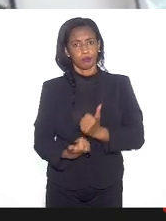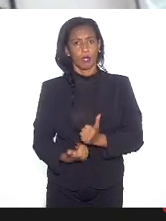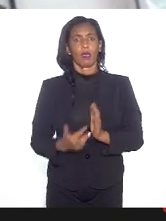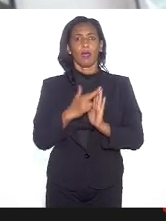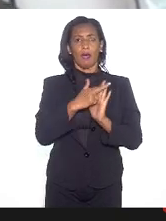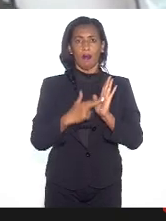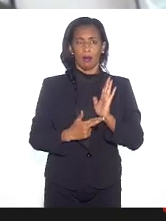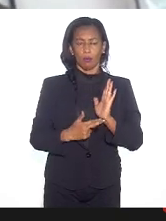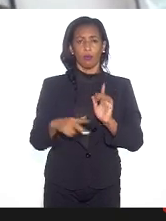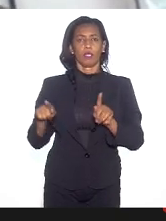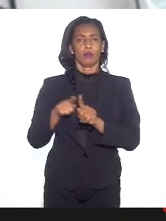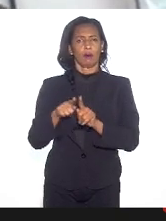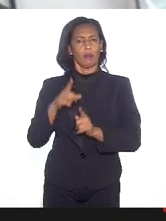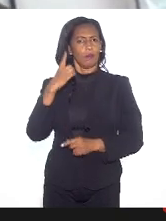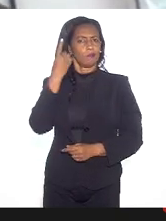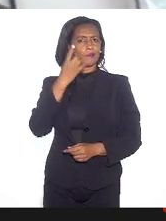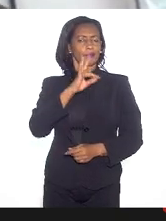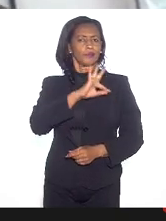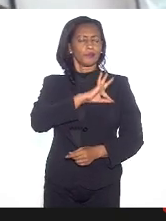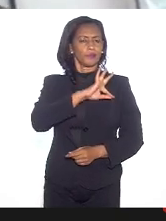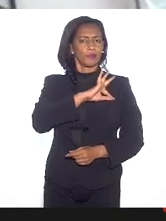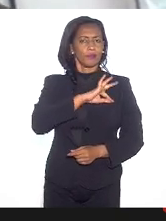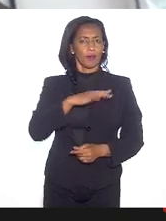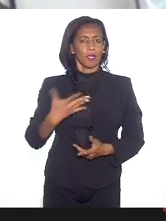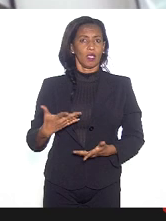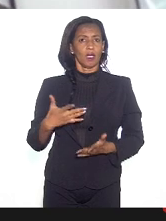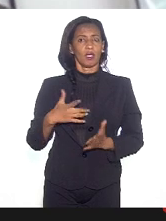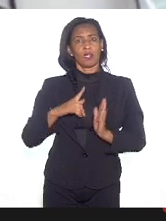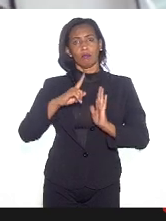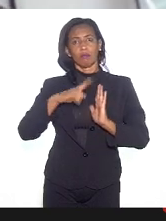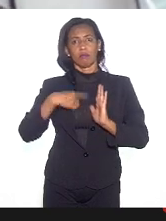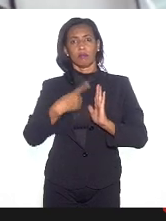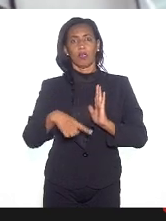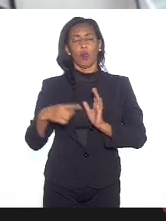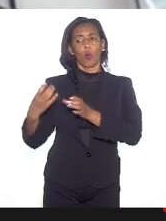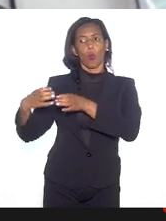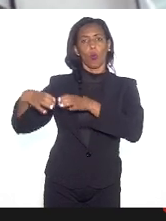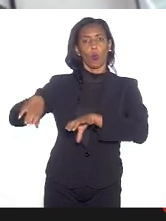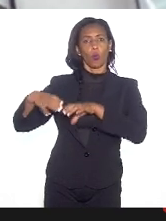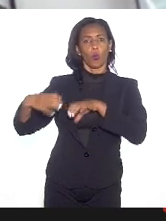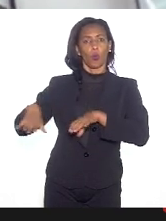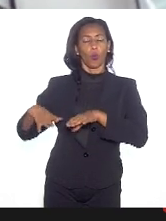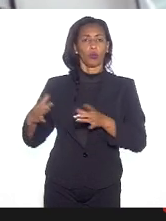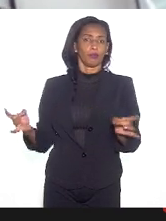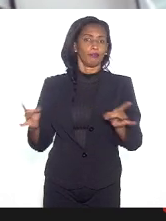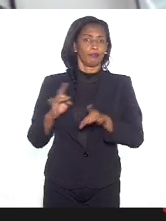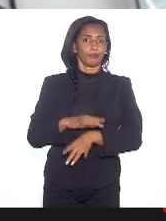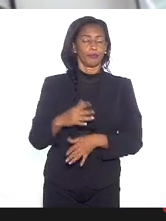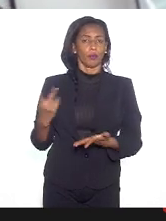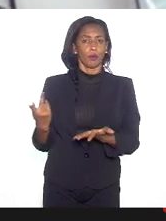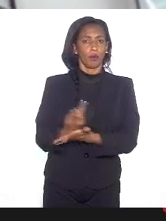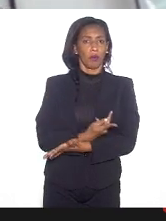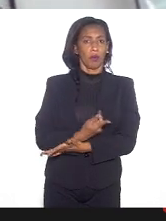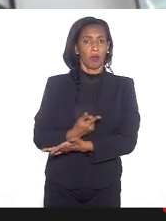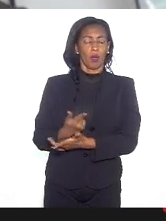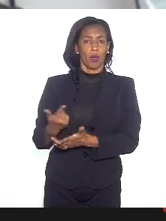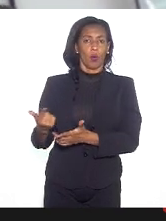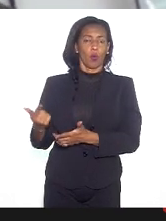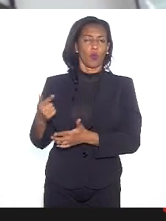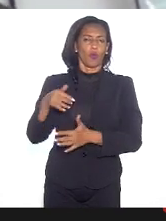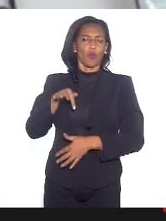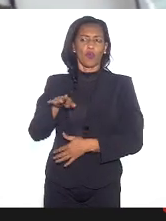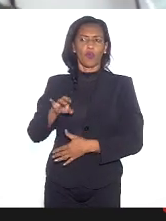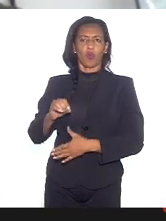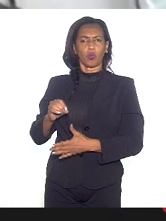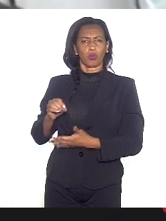Marta Rocha foi relatora da lei, e que suspendeu a validade dos concursos públicos e acabou sendo um grande pano de fundo para todo